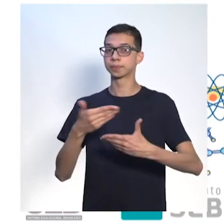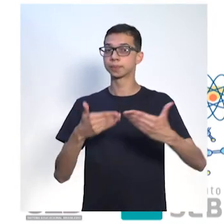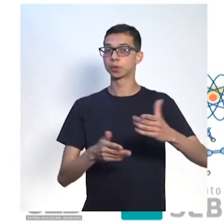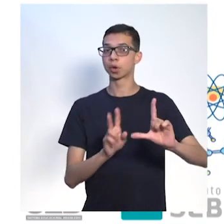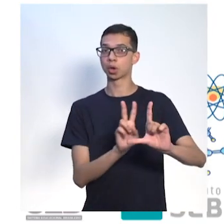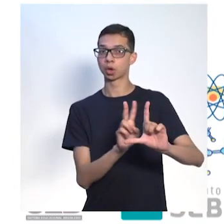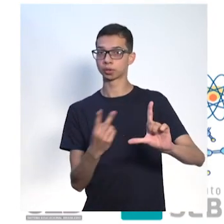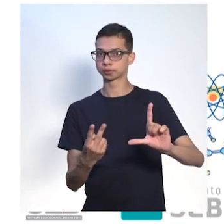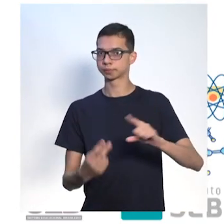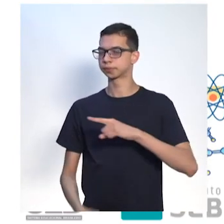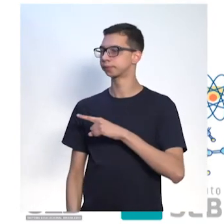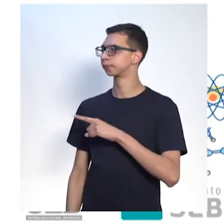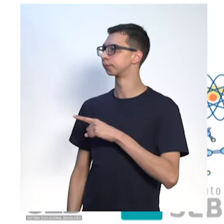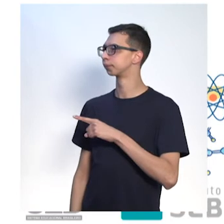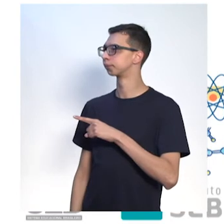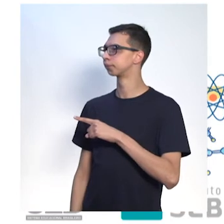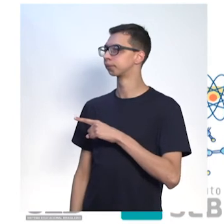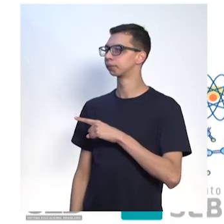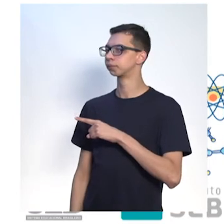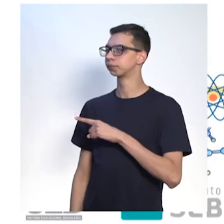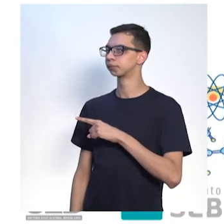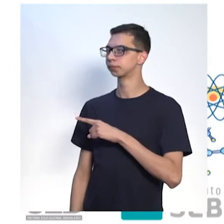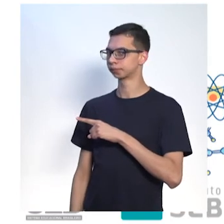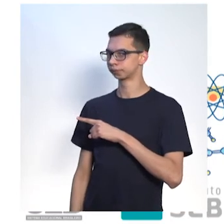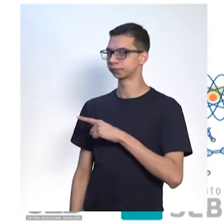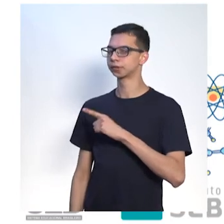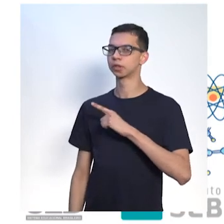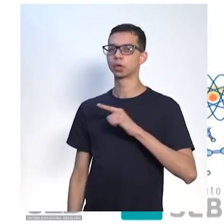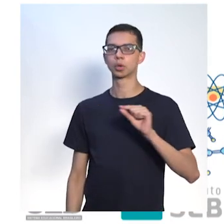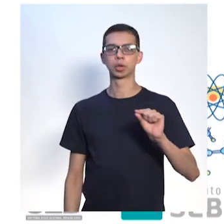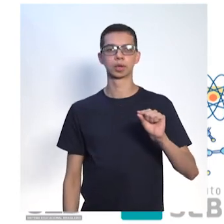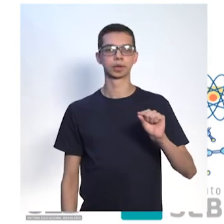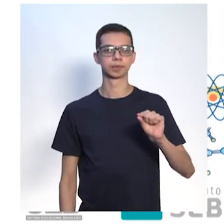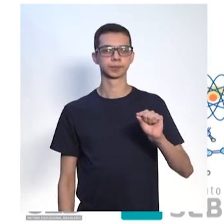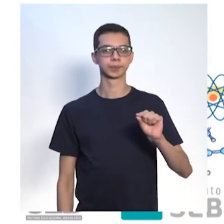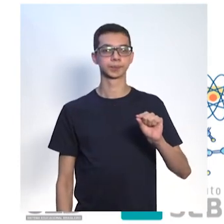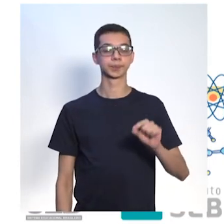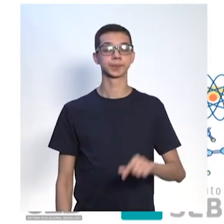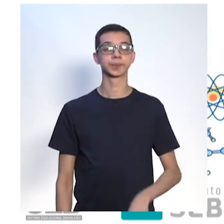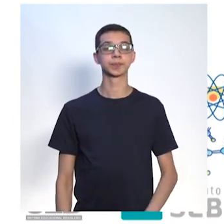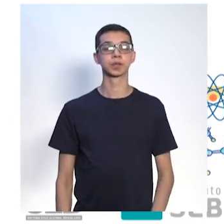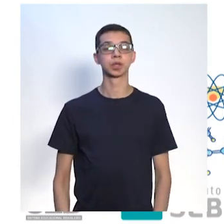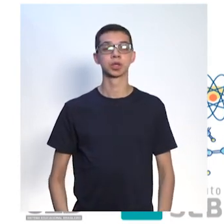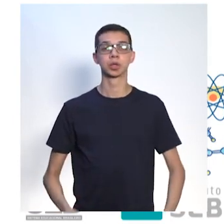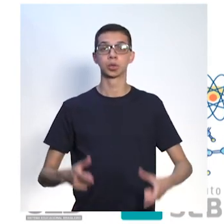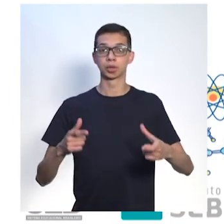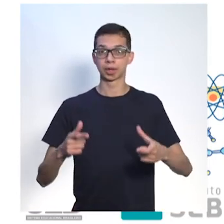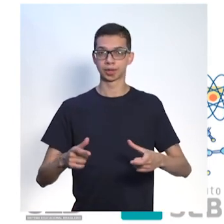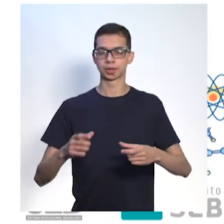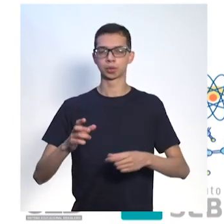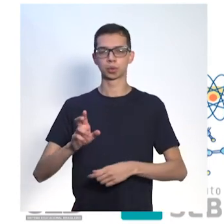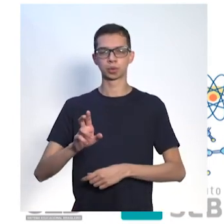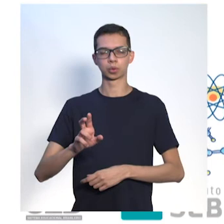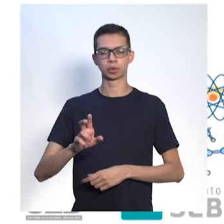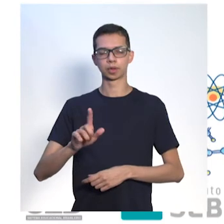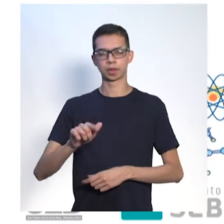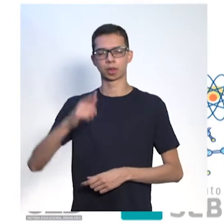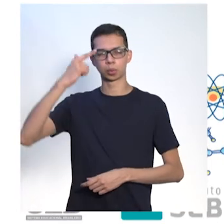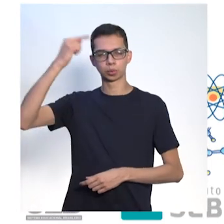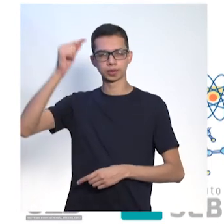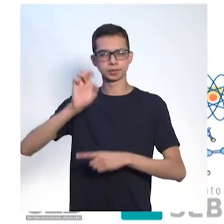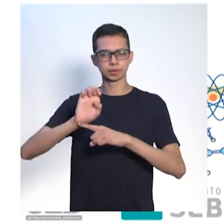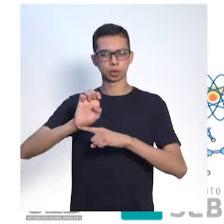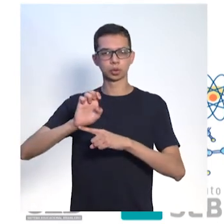tela, tá? Você tem aí a Universidade Estadual Norte do Paraná, tem